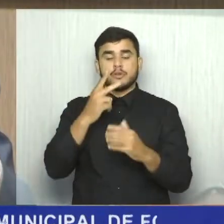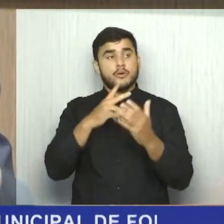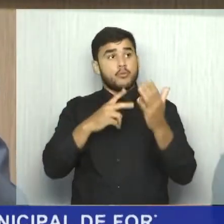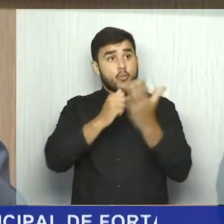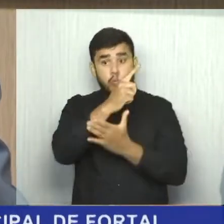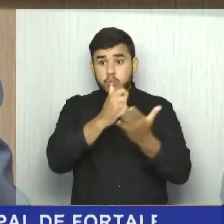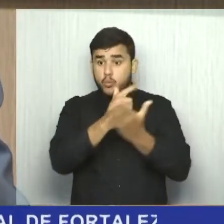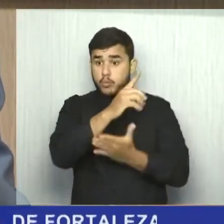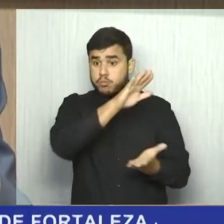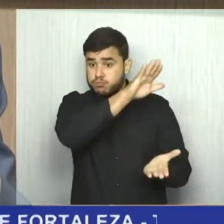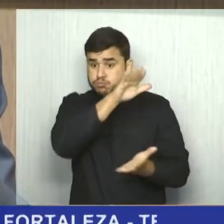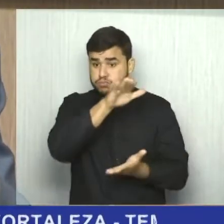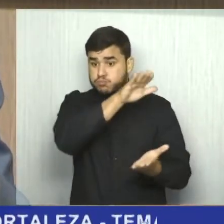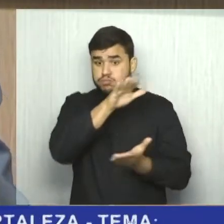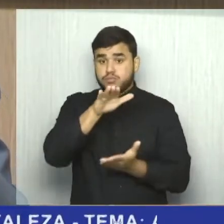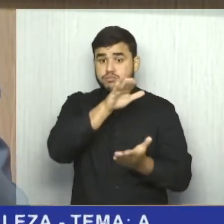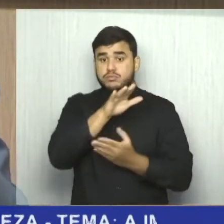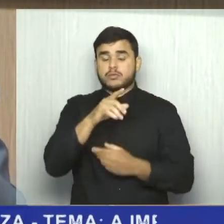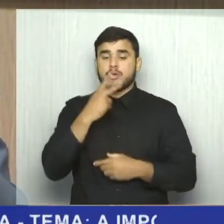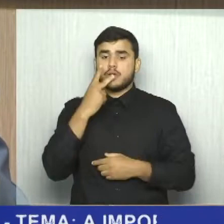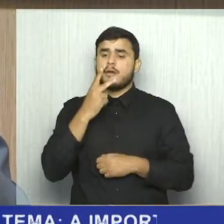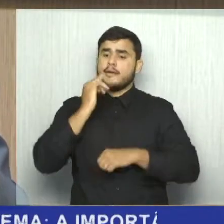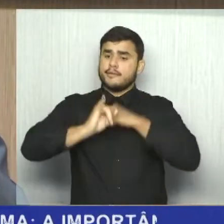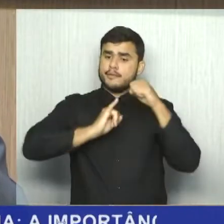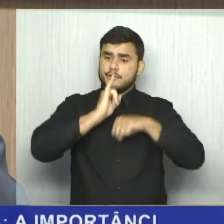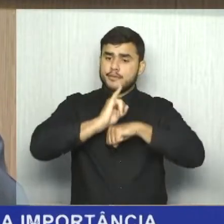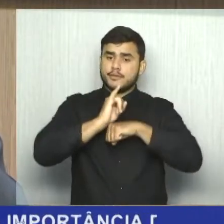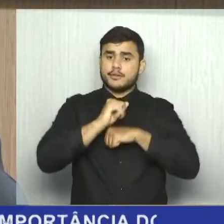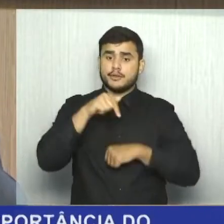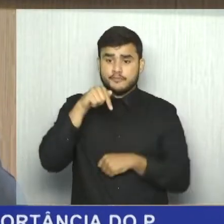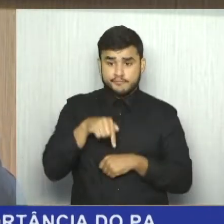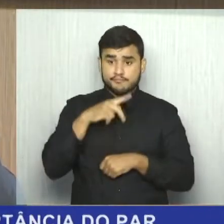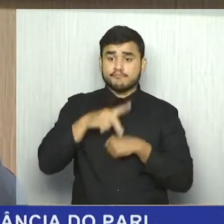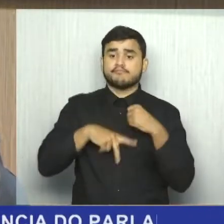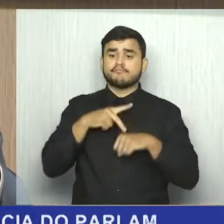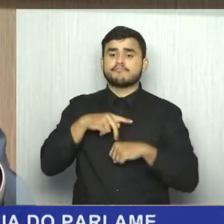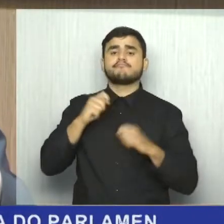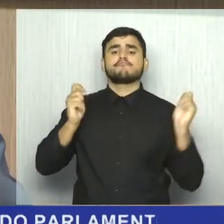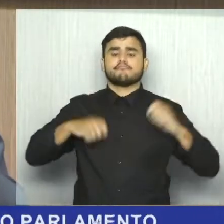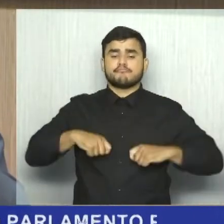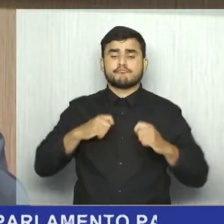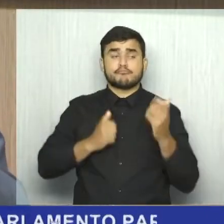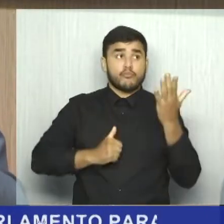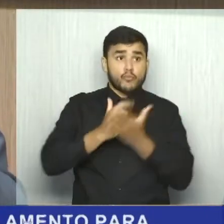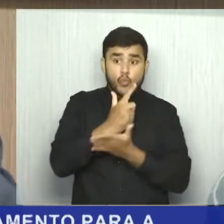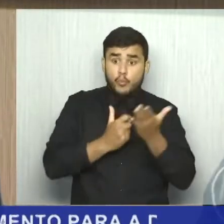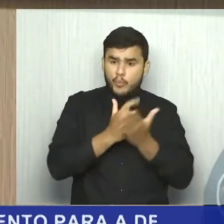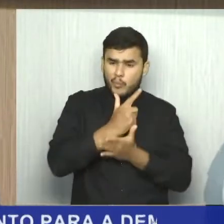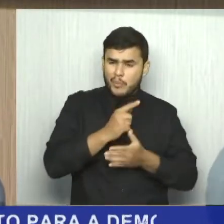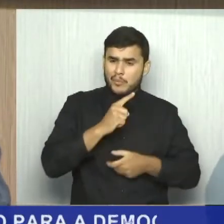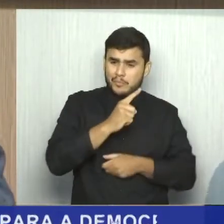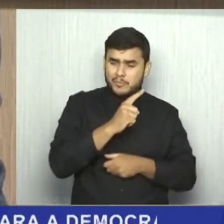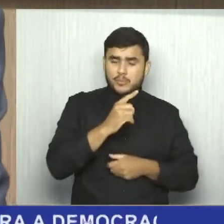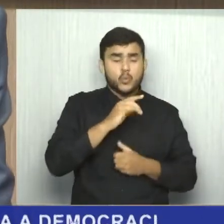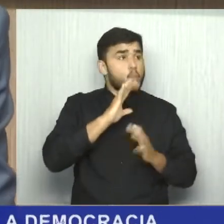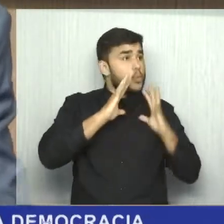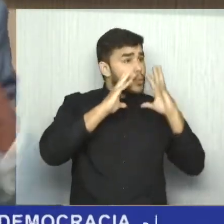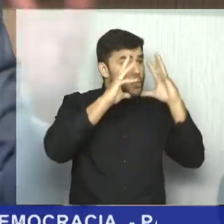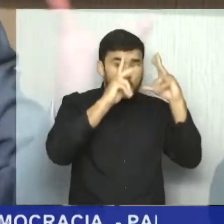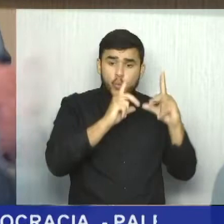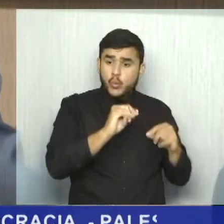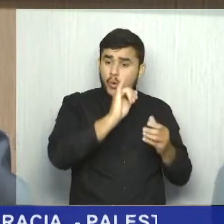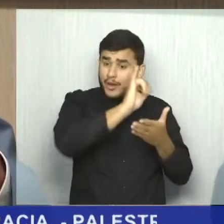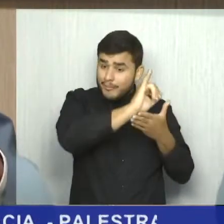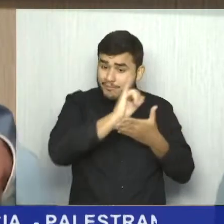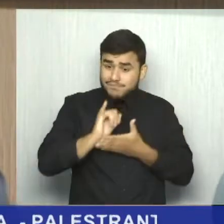volume. Estou falando isso porque são tarefas hoje que o país tem capacidade de fazer e precisa fazer. E aí, tudo que o Brasil comprava do